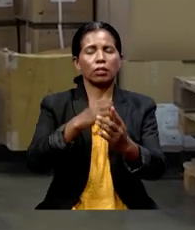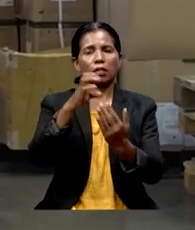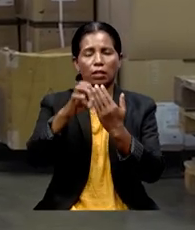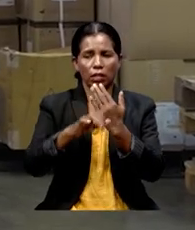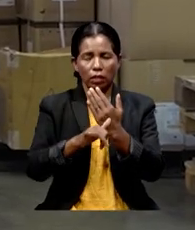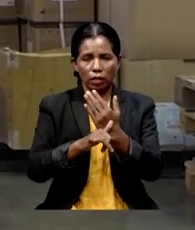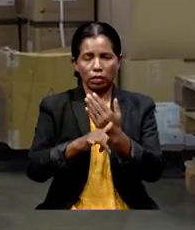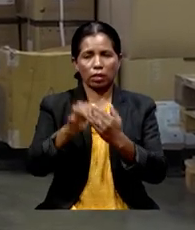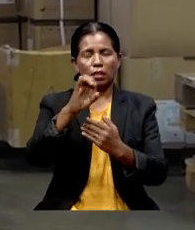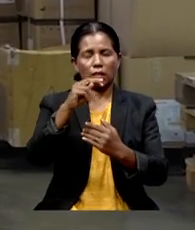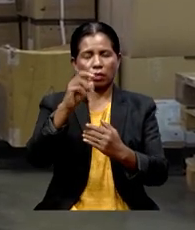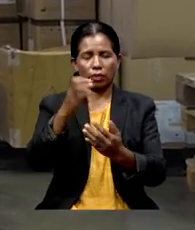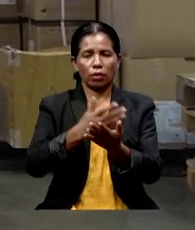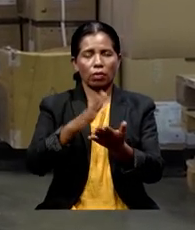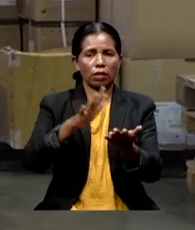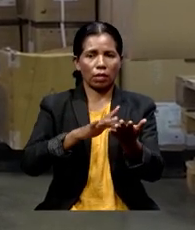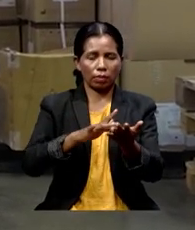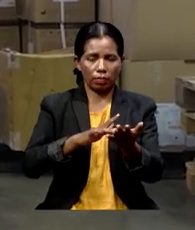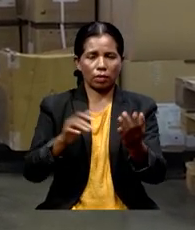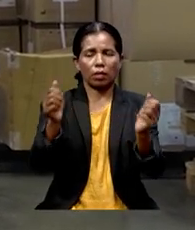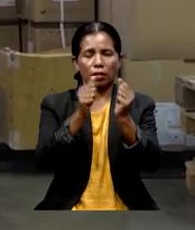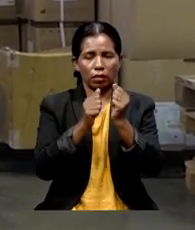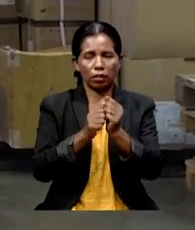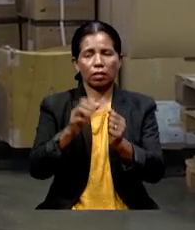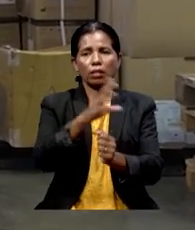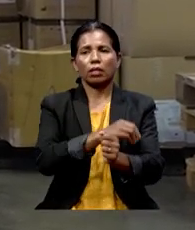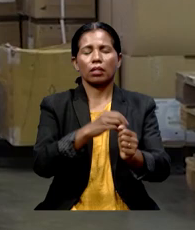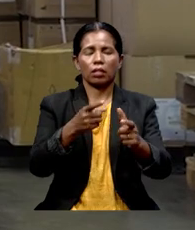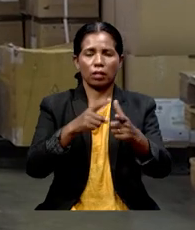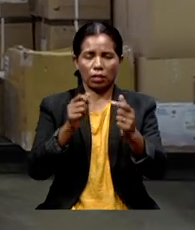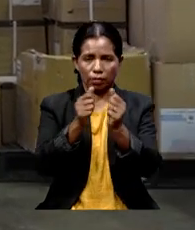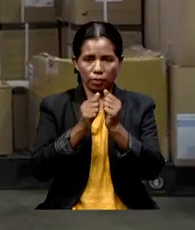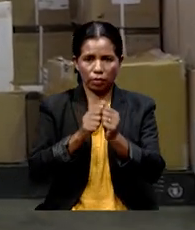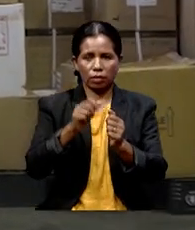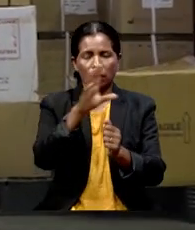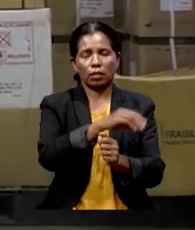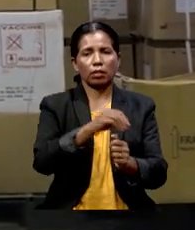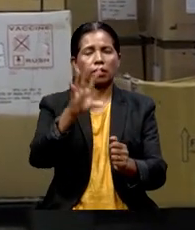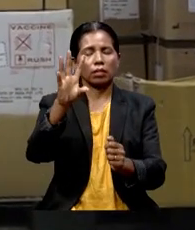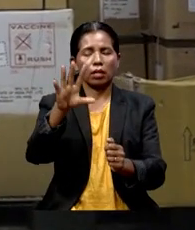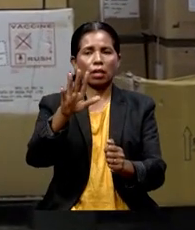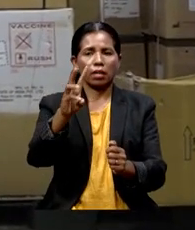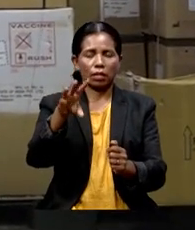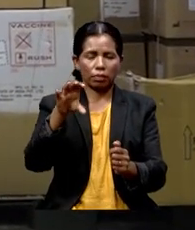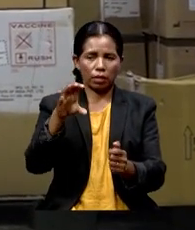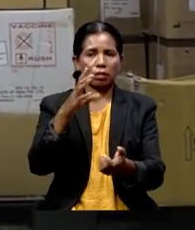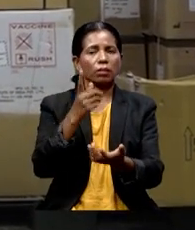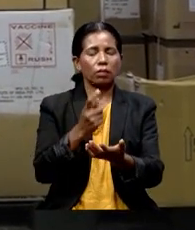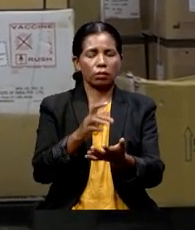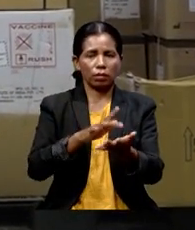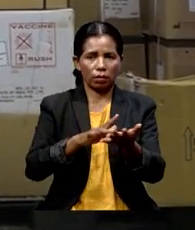e NFPM compra ona produto medicamentos reagente no consumáveis hamutu ka aite batusnen. No dada une aite matus rua